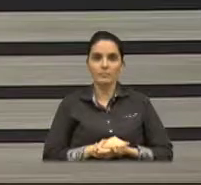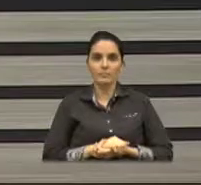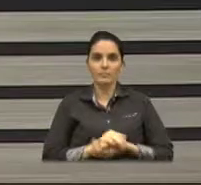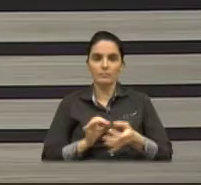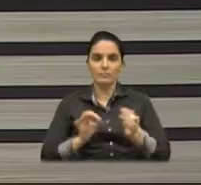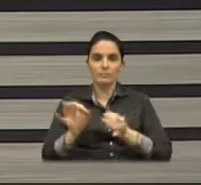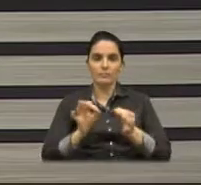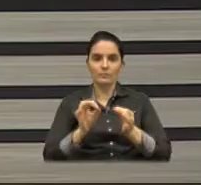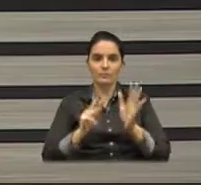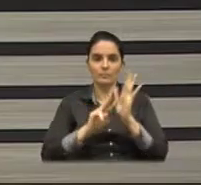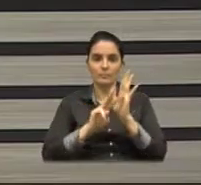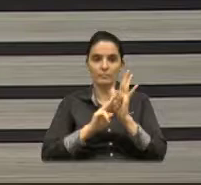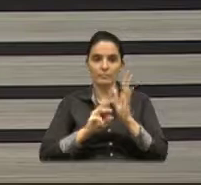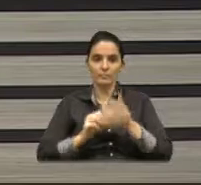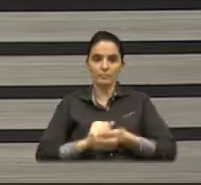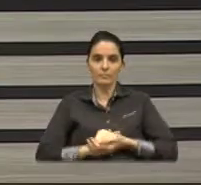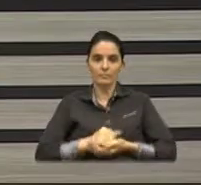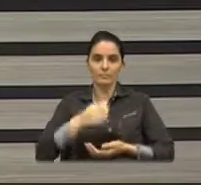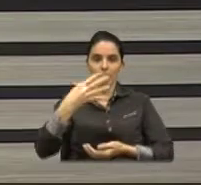Projeto item 3, projeto de lei